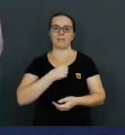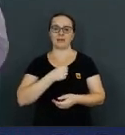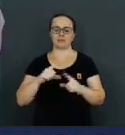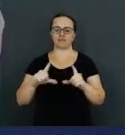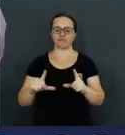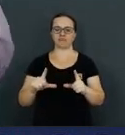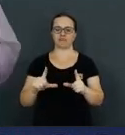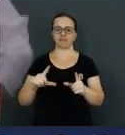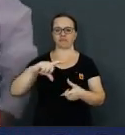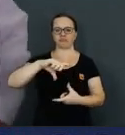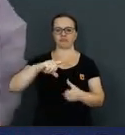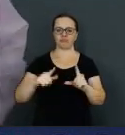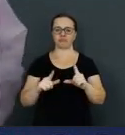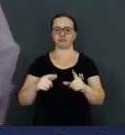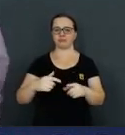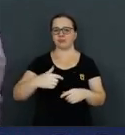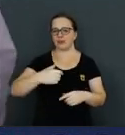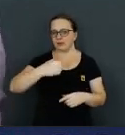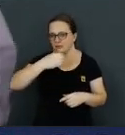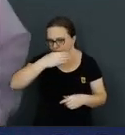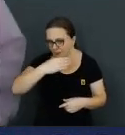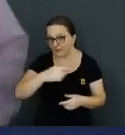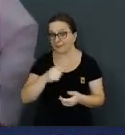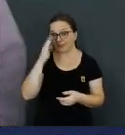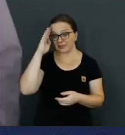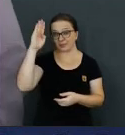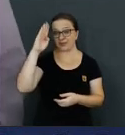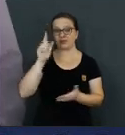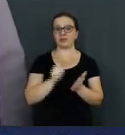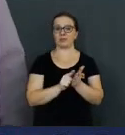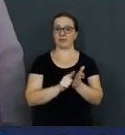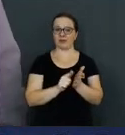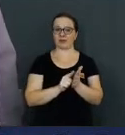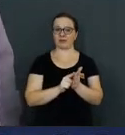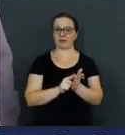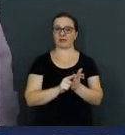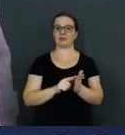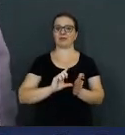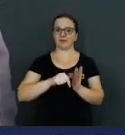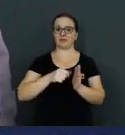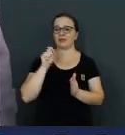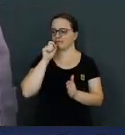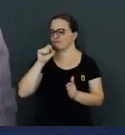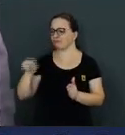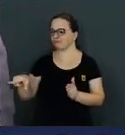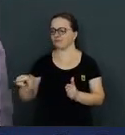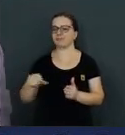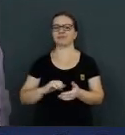lenço, ou lenço de descartável, ou na dobra do cotovelo.